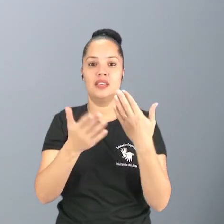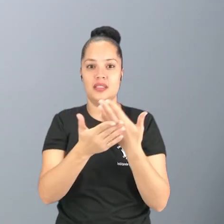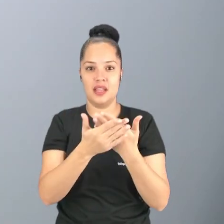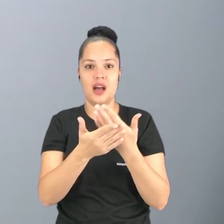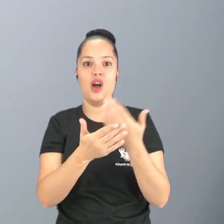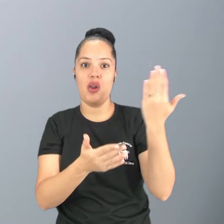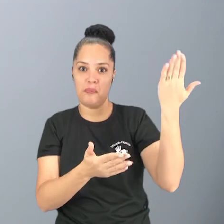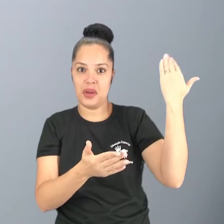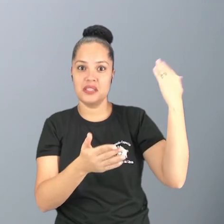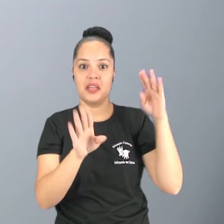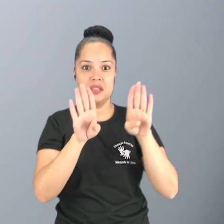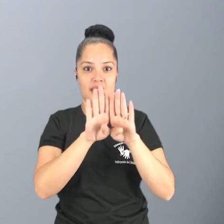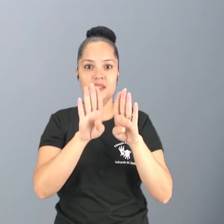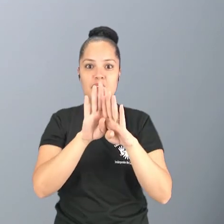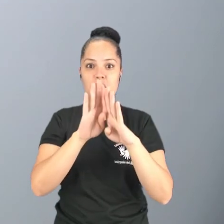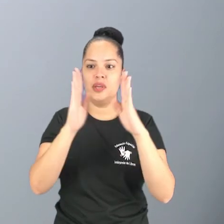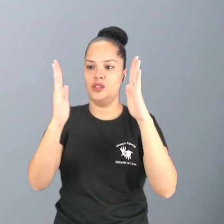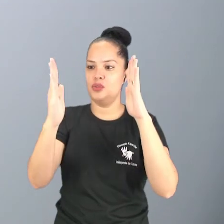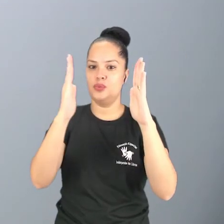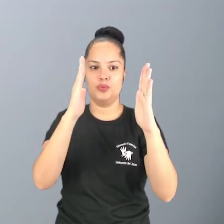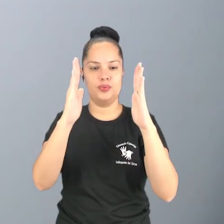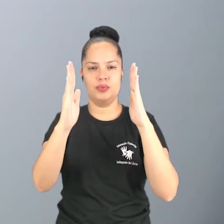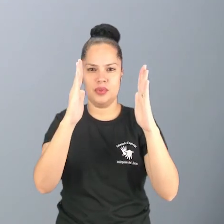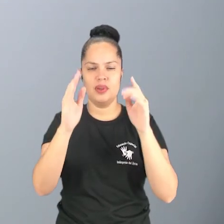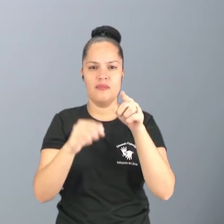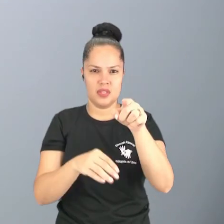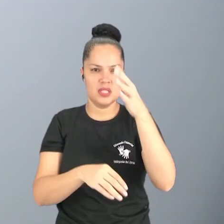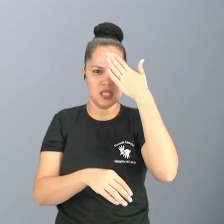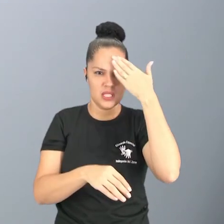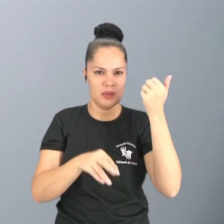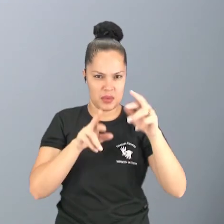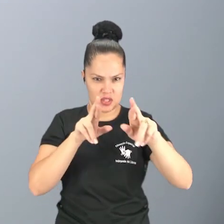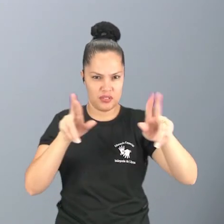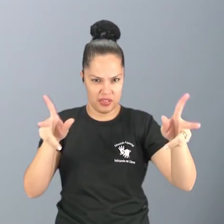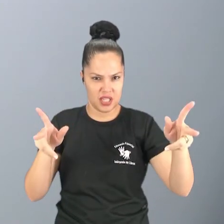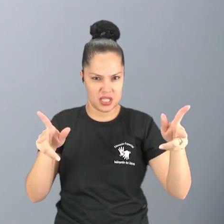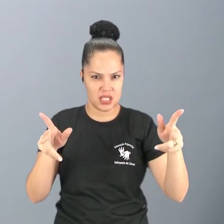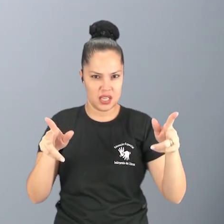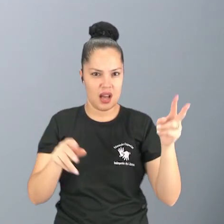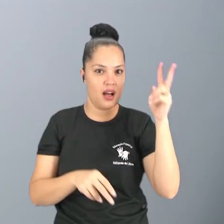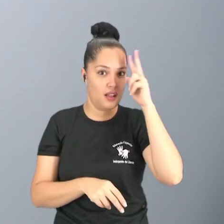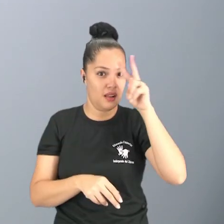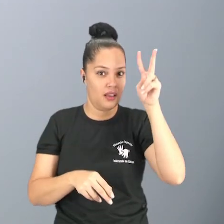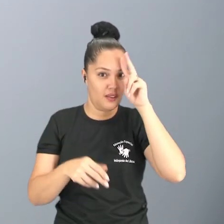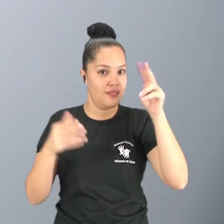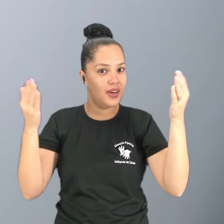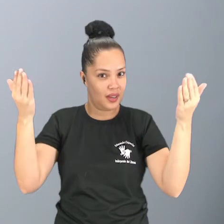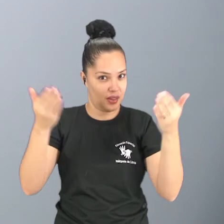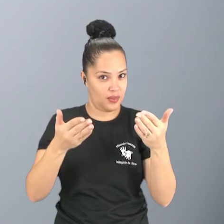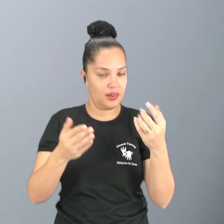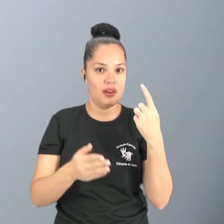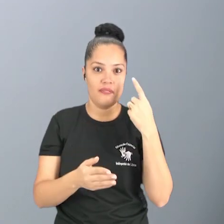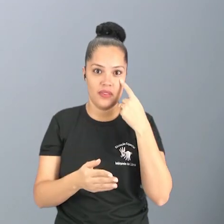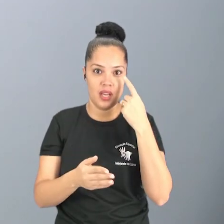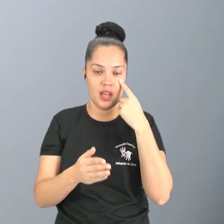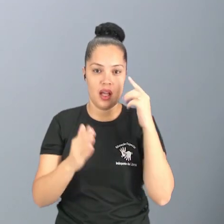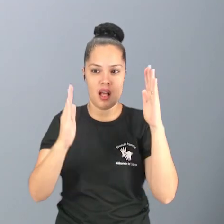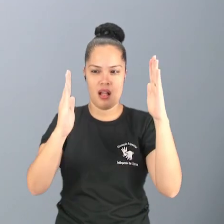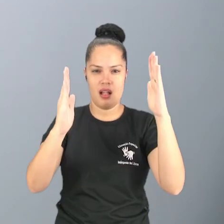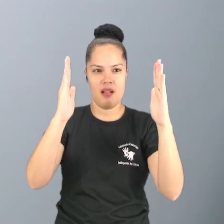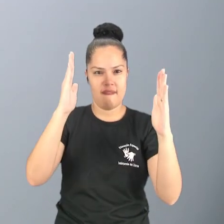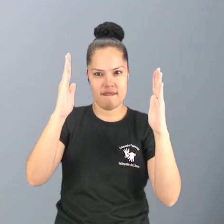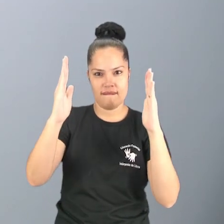de reflexão? Você consegue diferenciar cada uma delas? Vamos lembrar um pouquinho? A reflexão é como